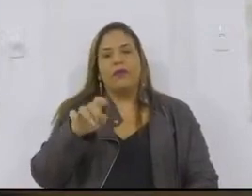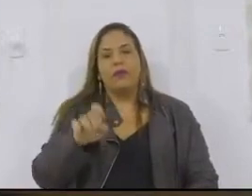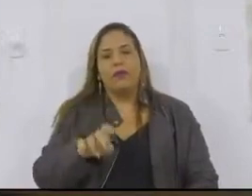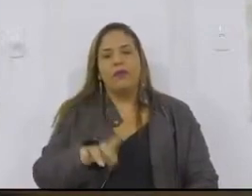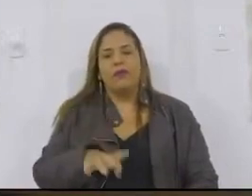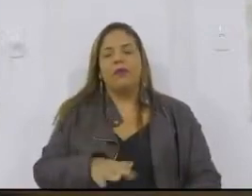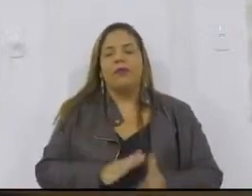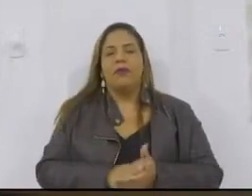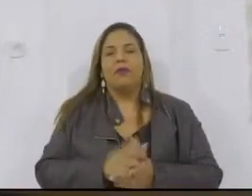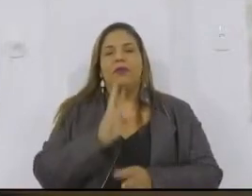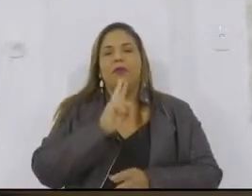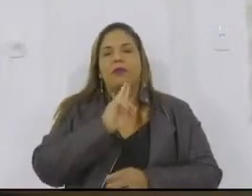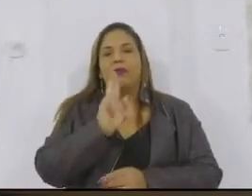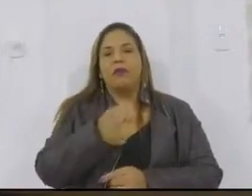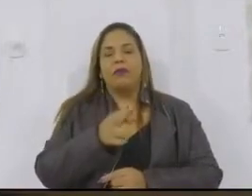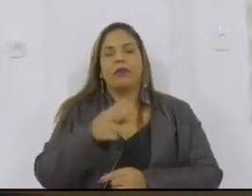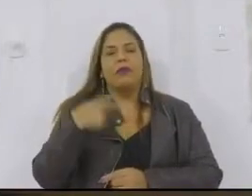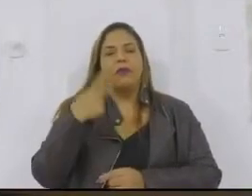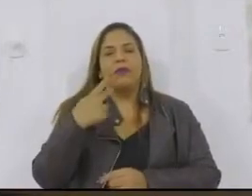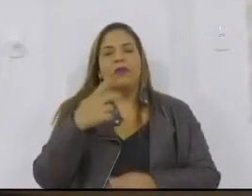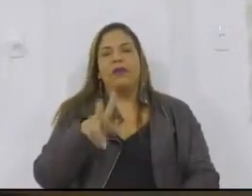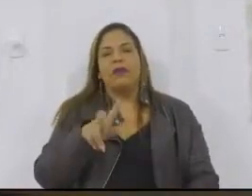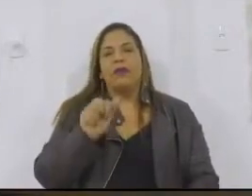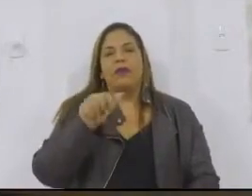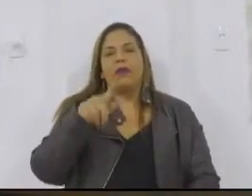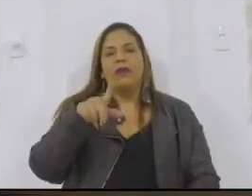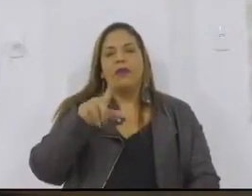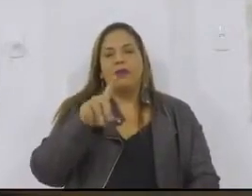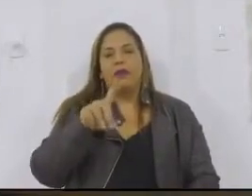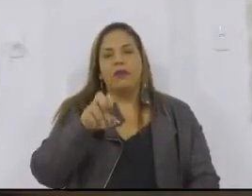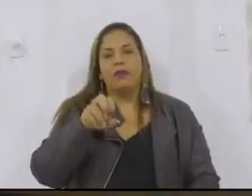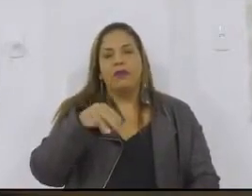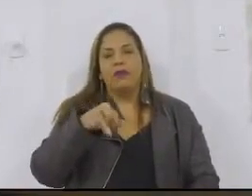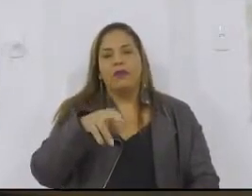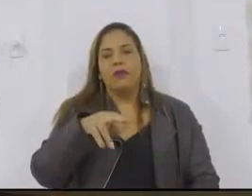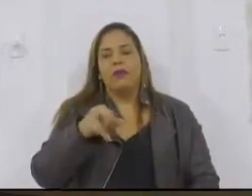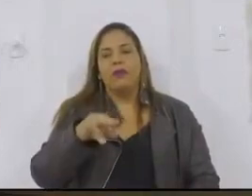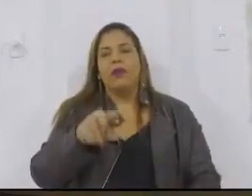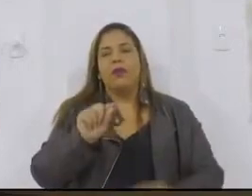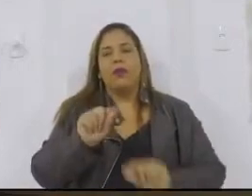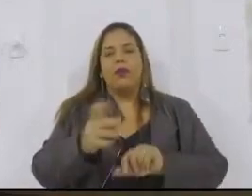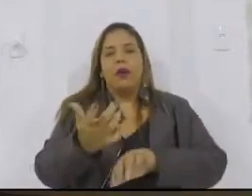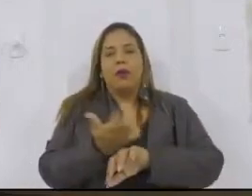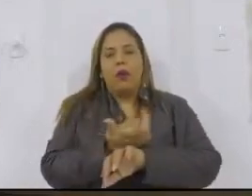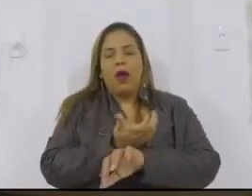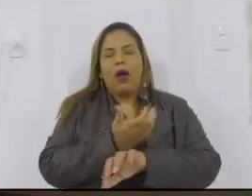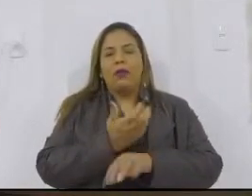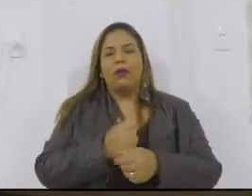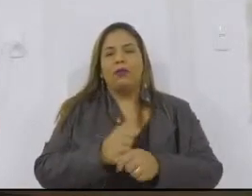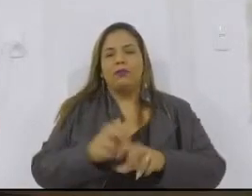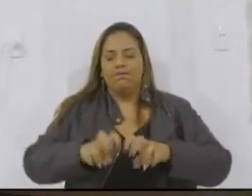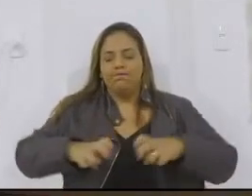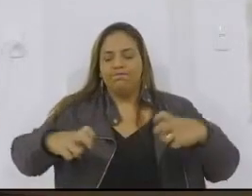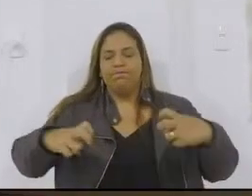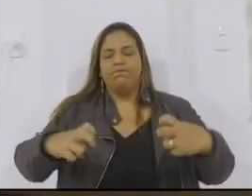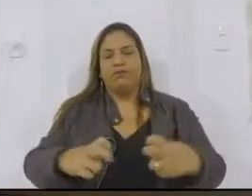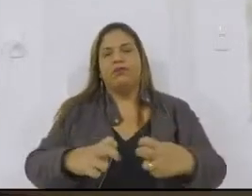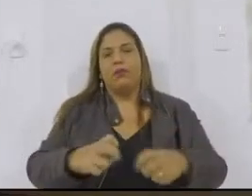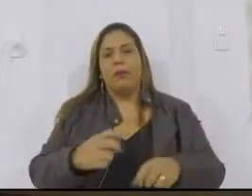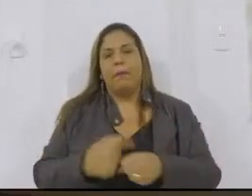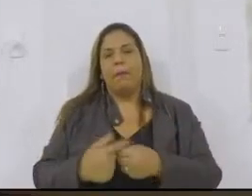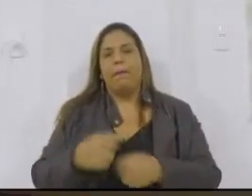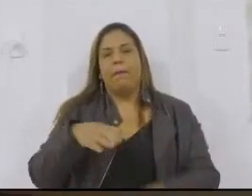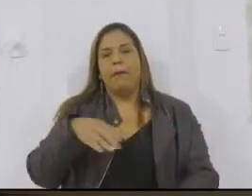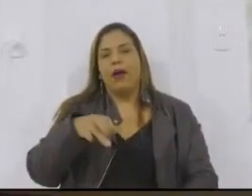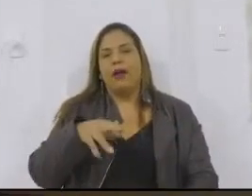Resposta ao vereador Valdemir Gomes sobre a construção de uma quadra esportiva no bairro da Mangueirinhas. Resposta ao vereador Leonardo